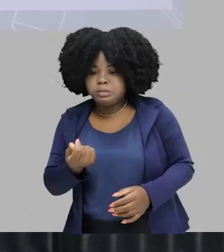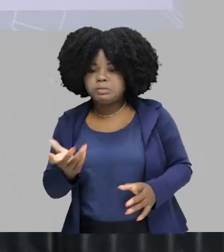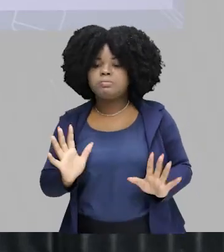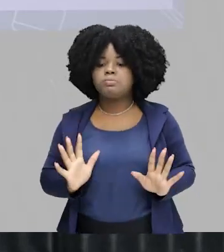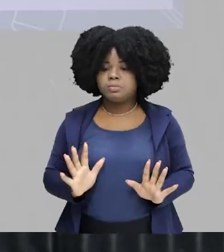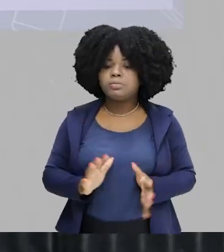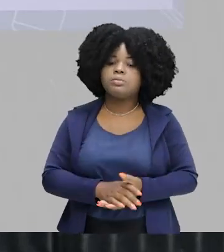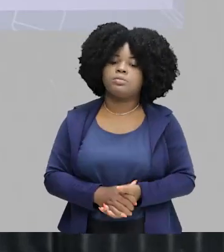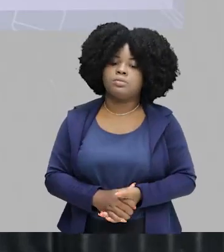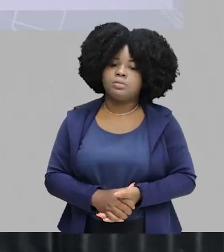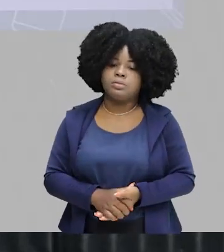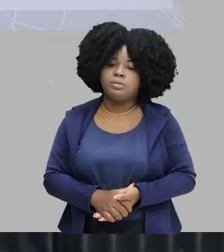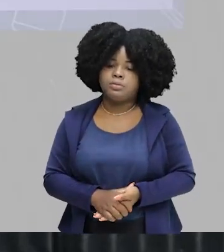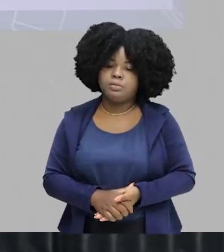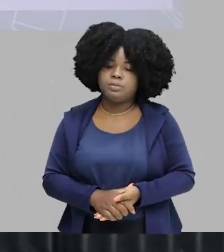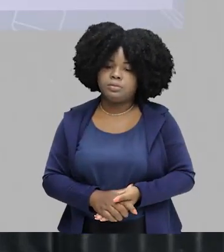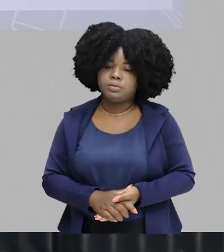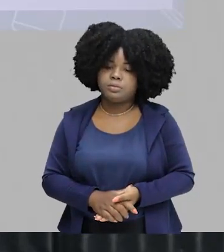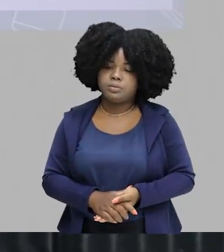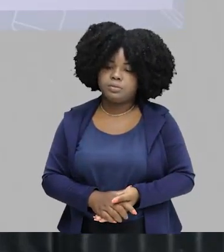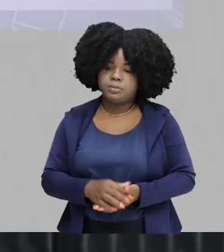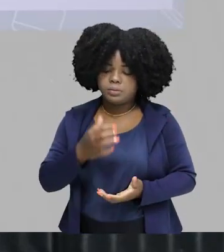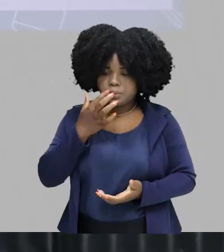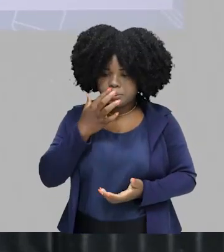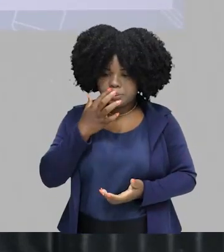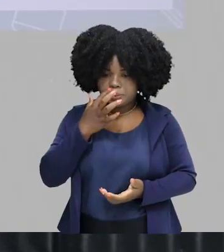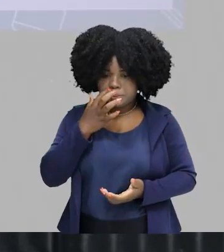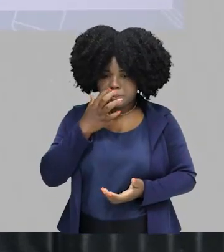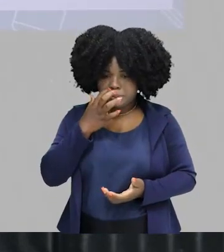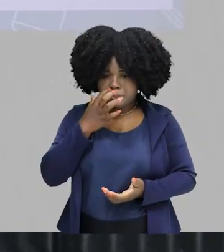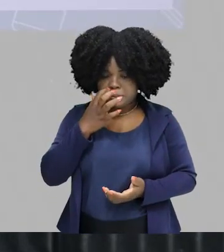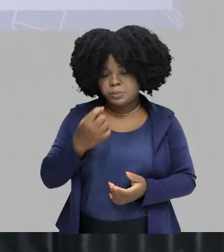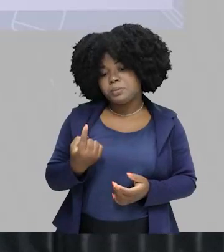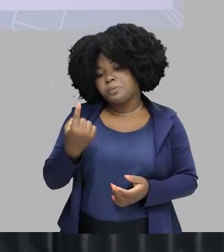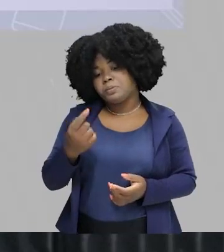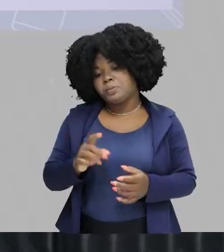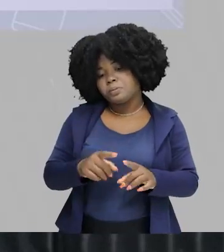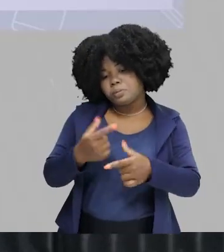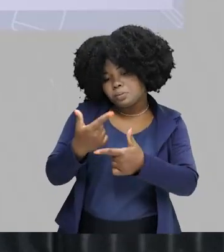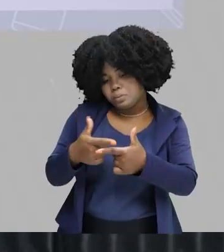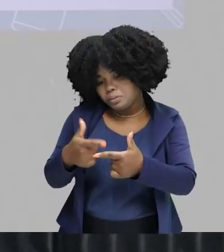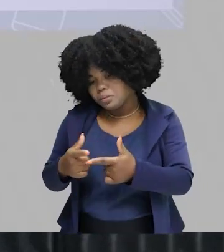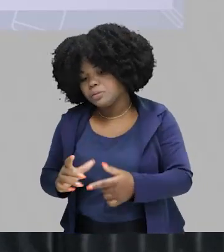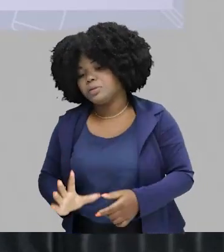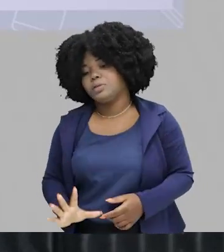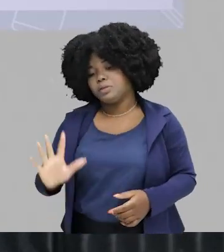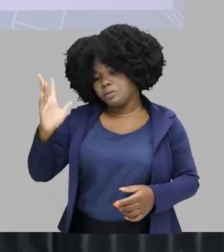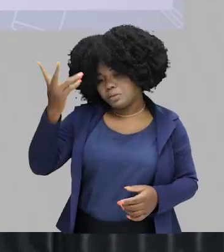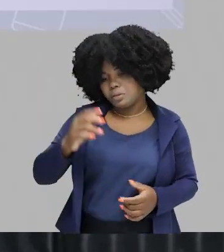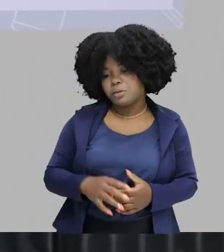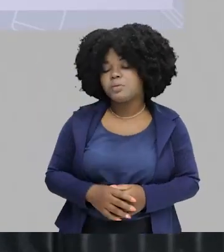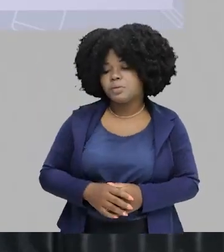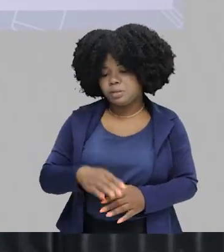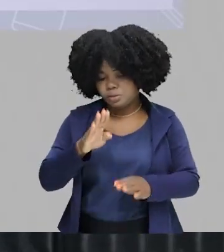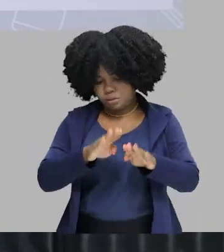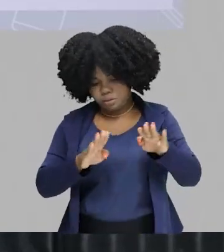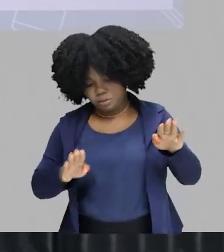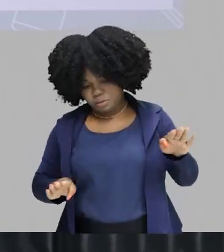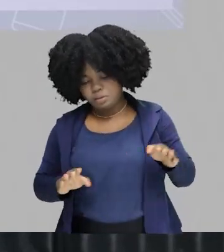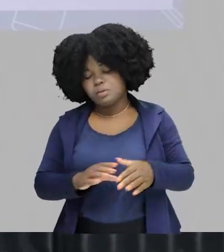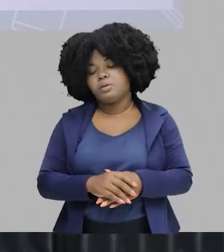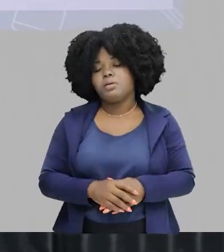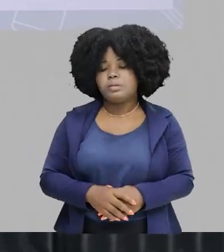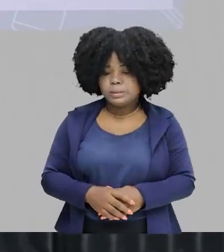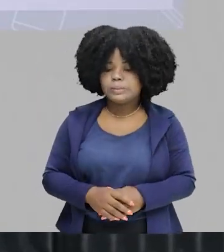de concentração de renda ou concentração de riqueza. Esse é um dos motivos pelos quais existe desigualdade social